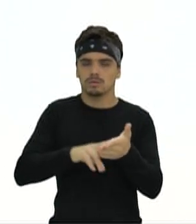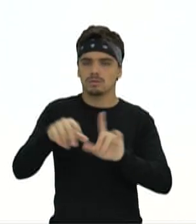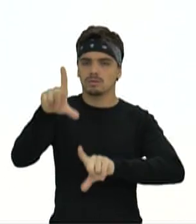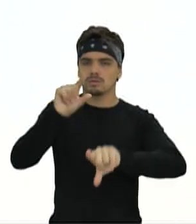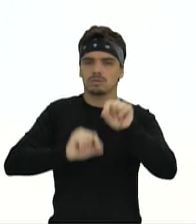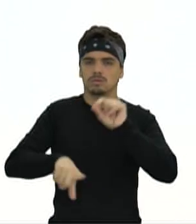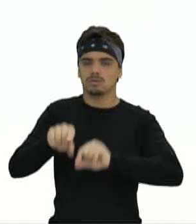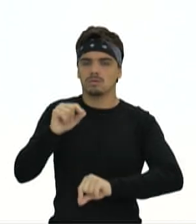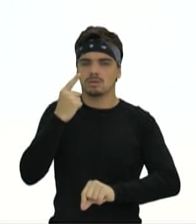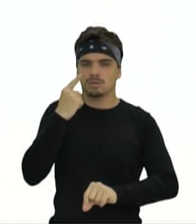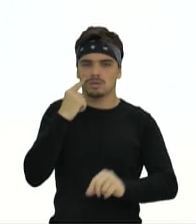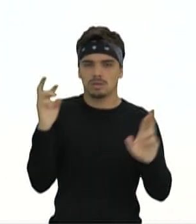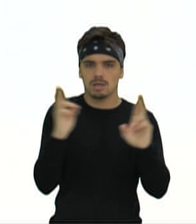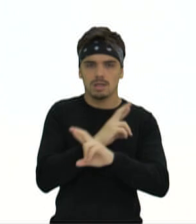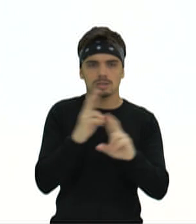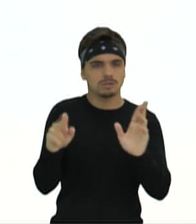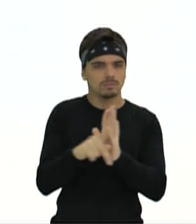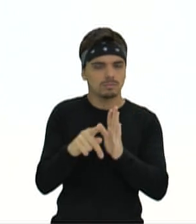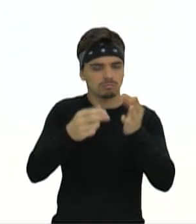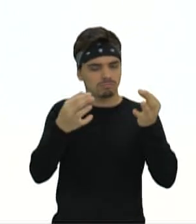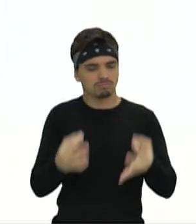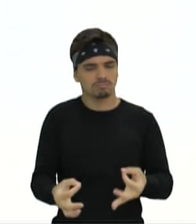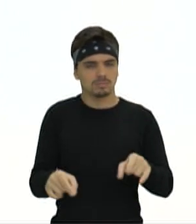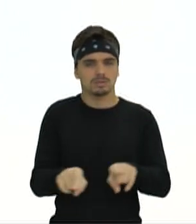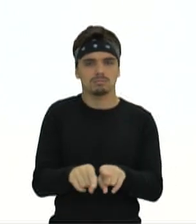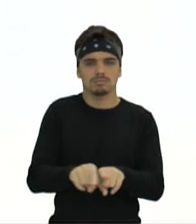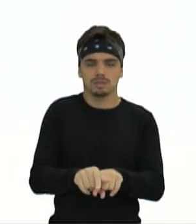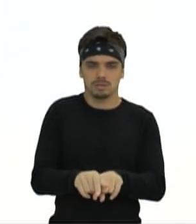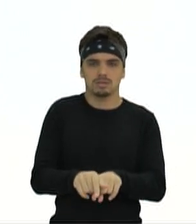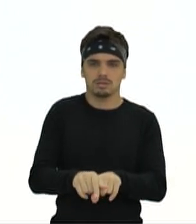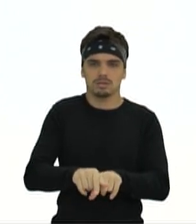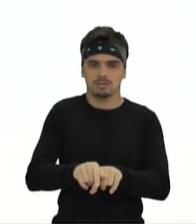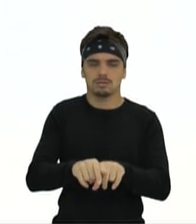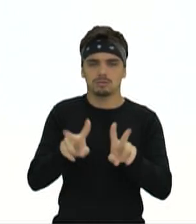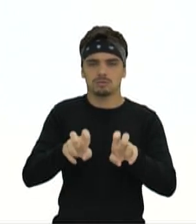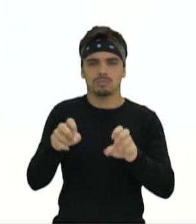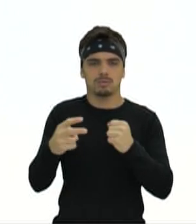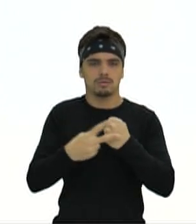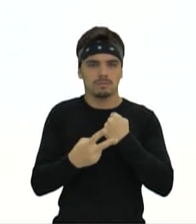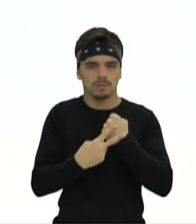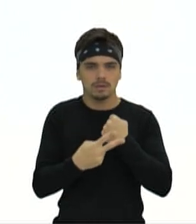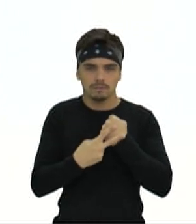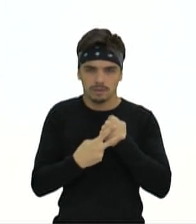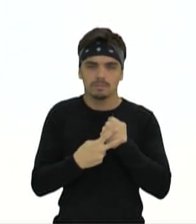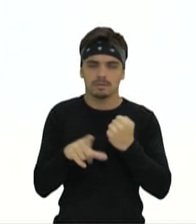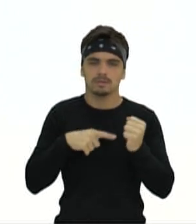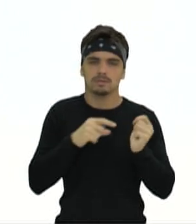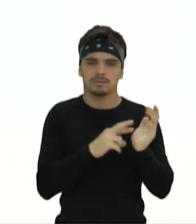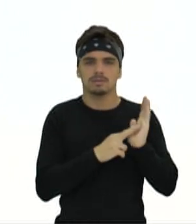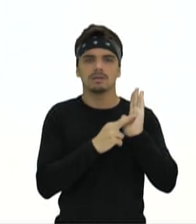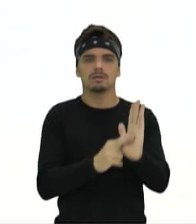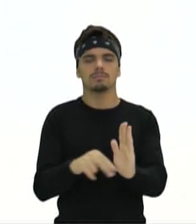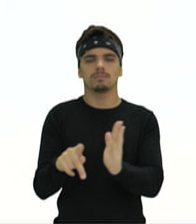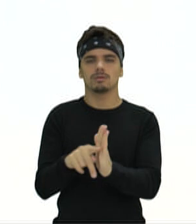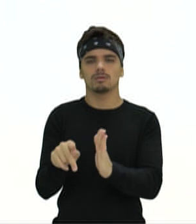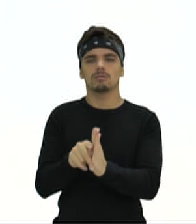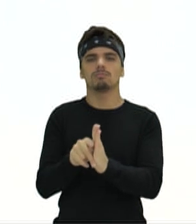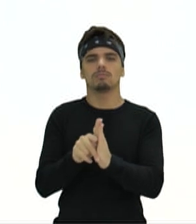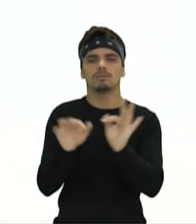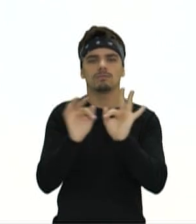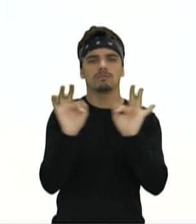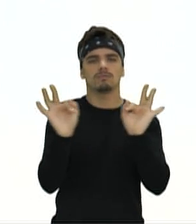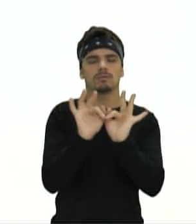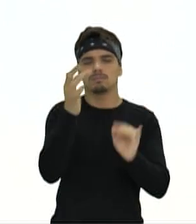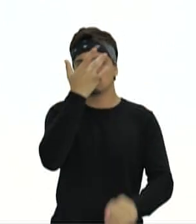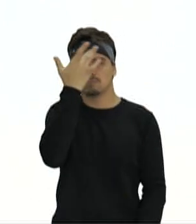é o pronome relativo correto. Procura o sujeito, aqui aquele verbo está se referindo, tá? O sujeito da frase, pessoa,